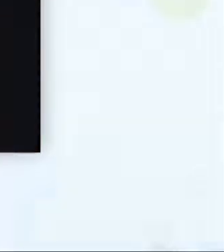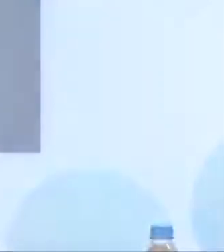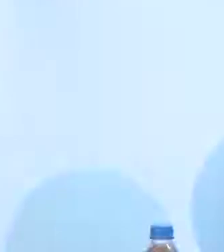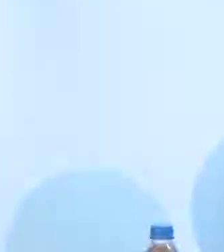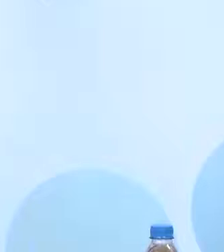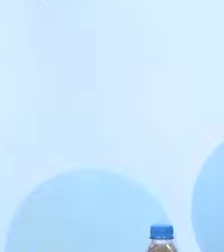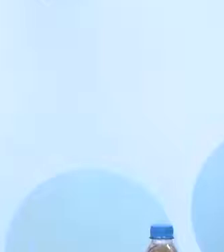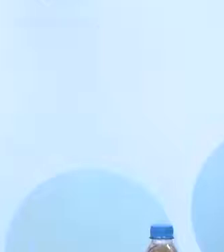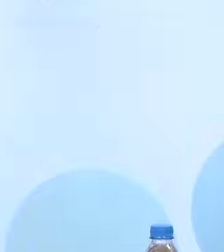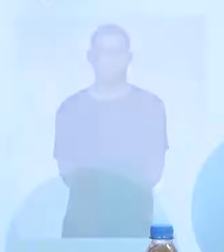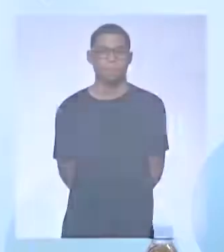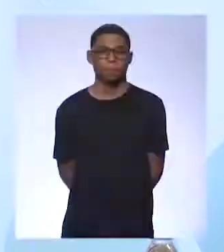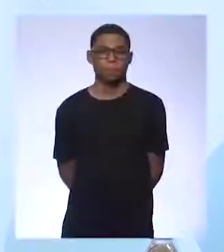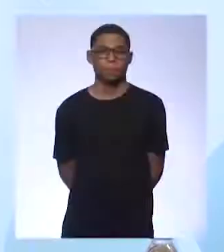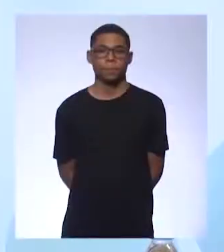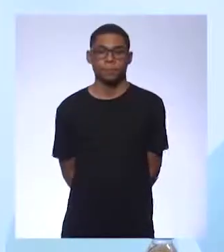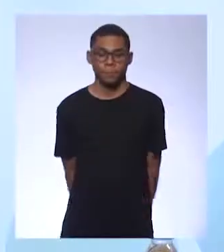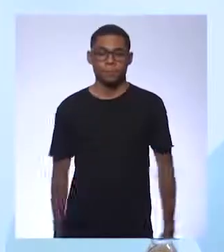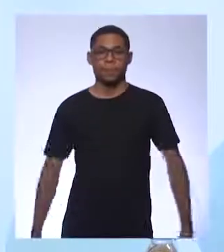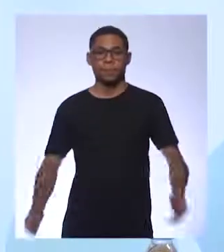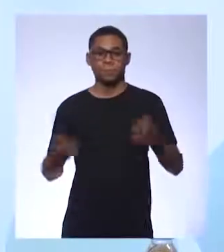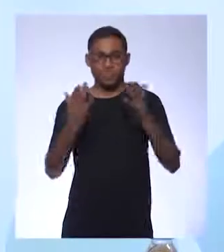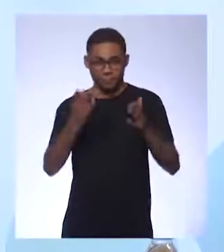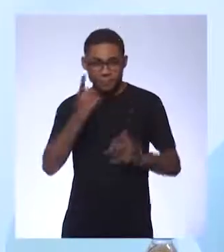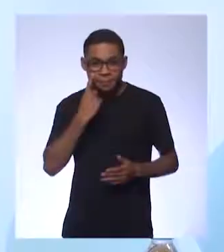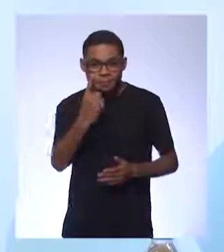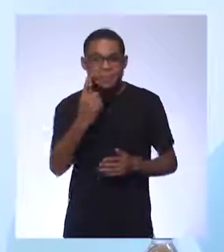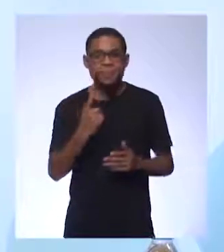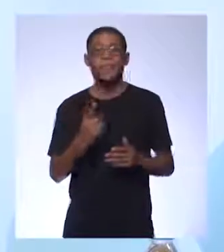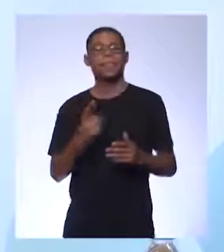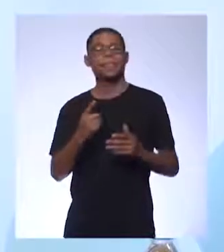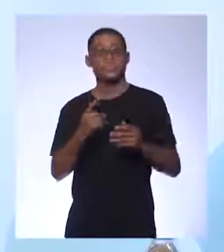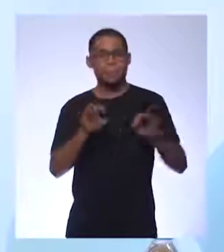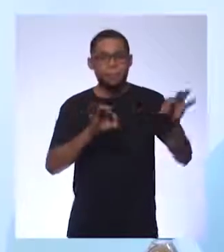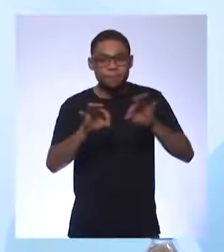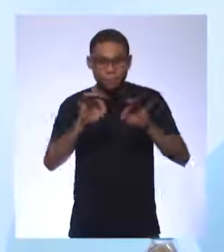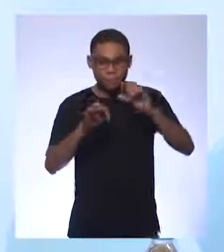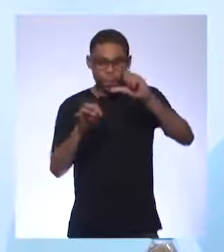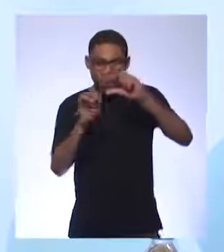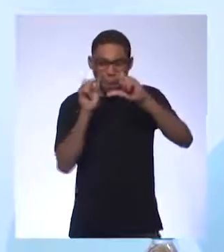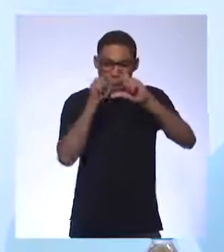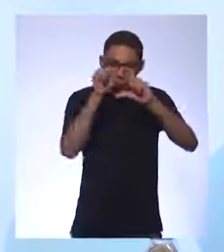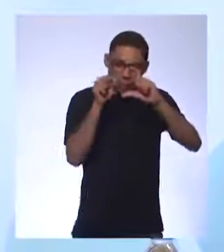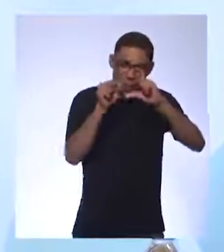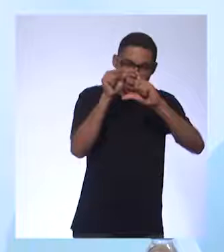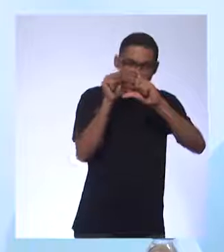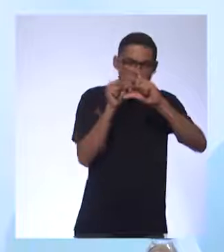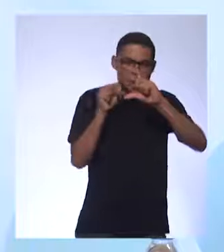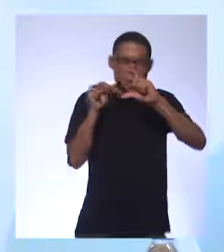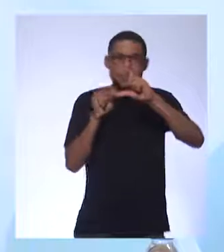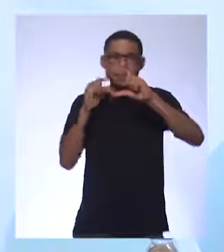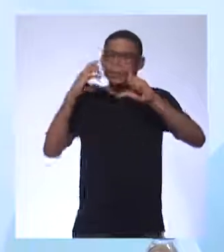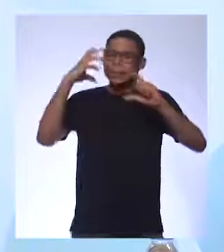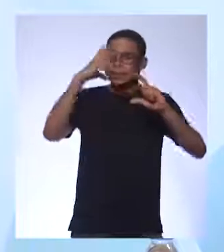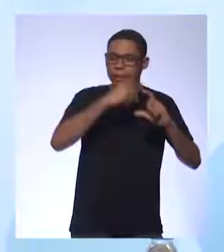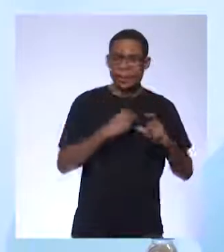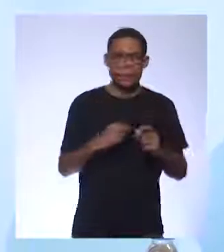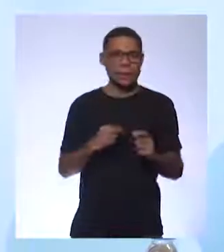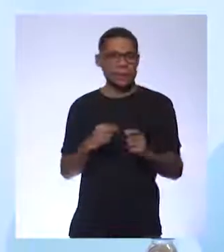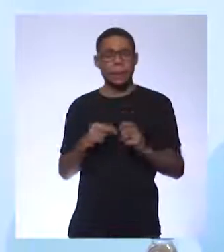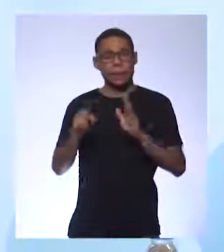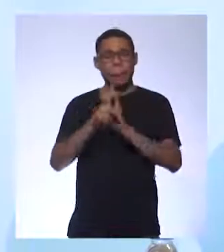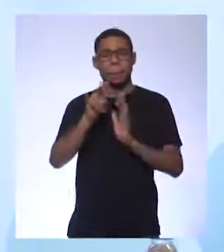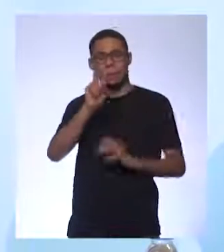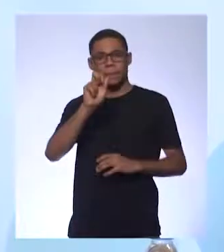E aí, turma, olha que lindo, virou um pingente feito com massa, A Noite Estrelada do Van Gogh. E é